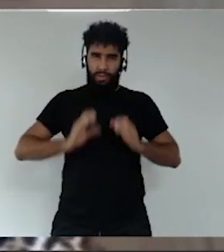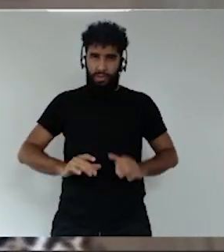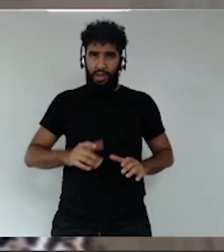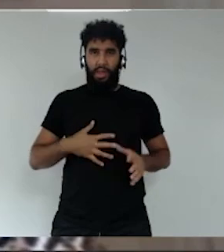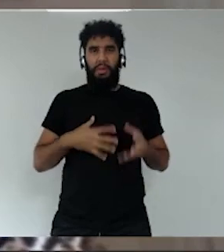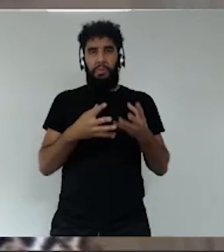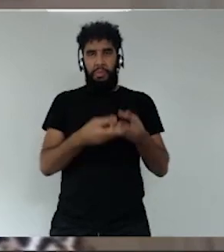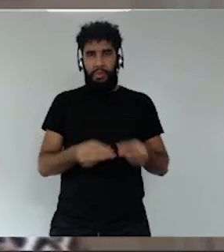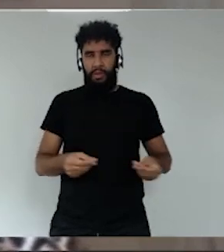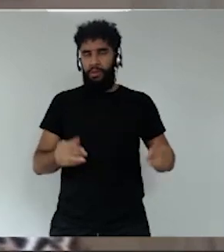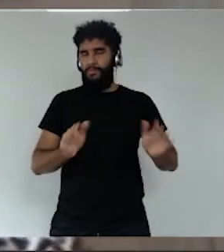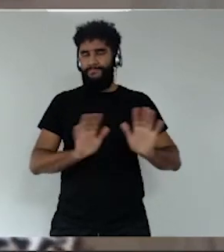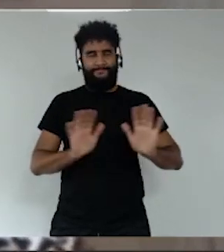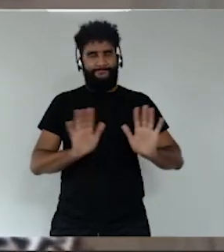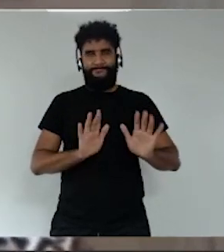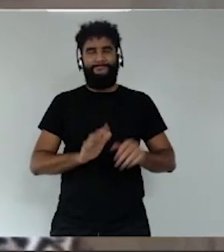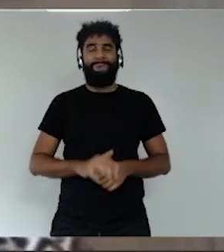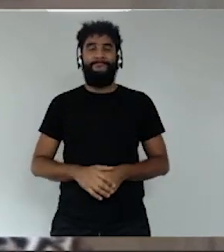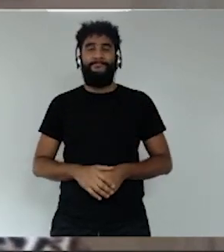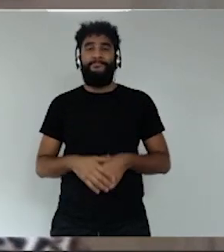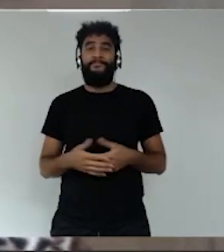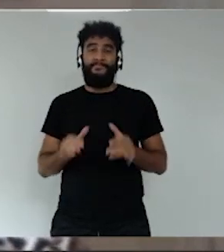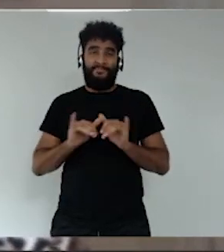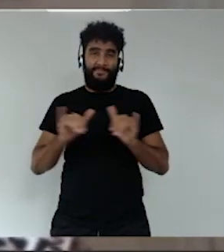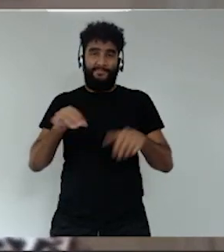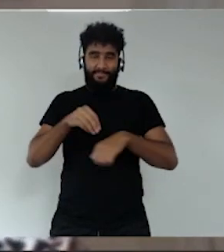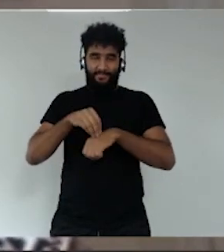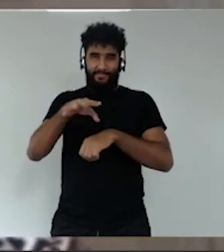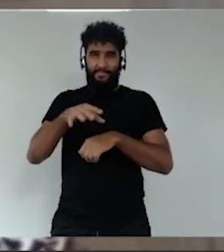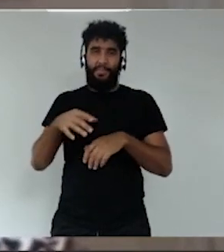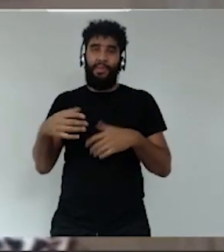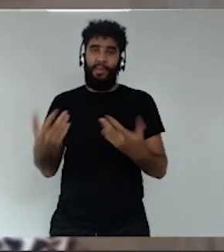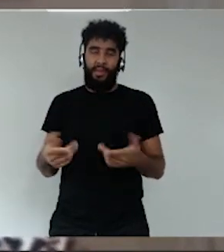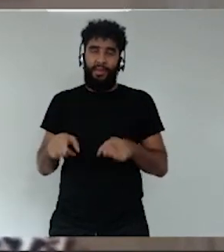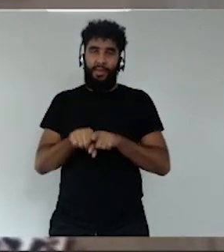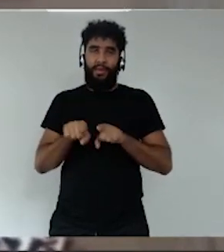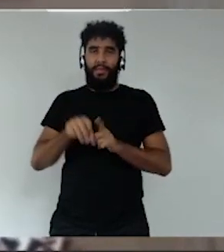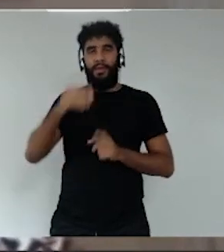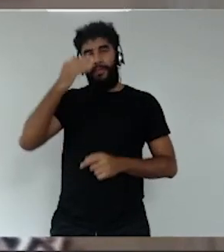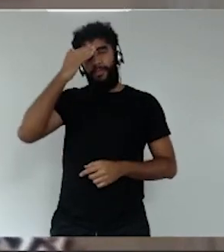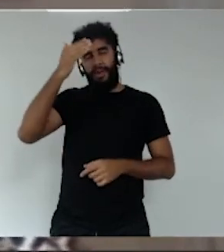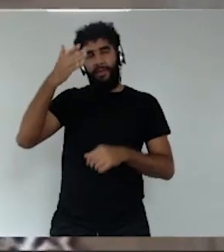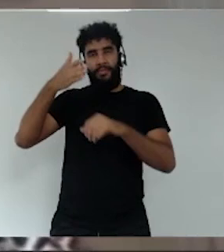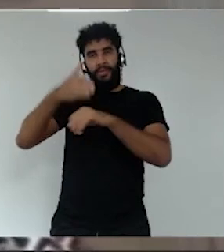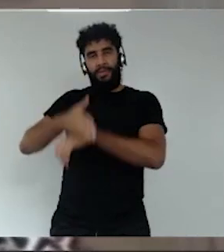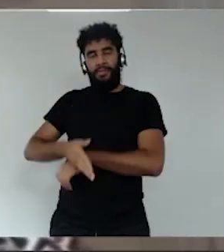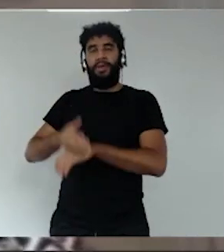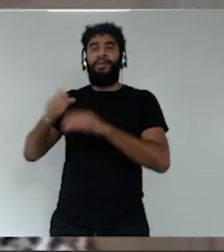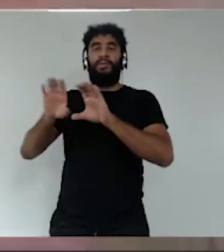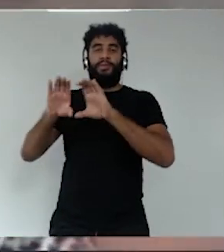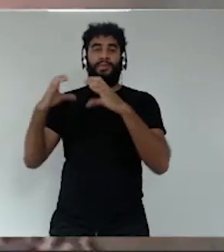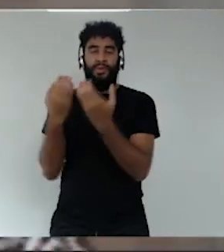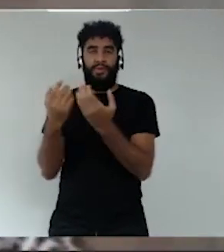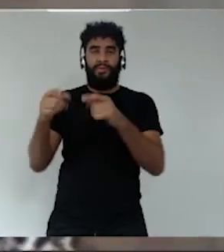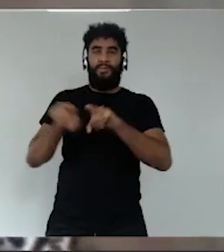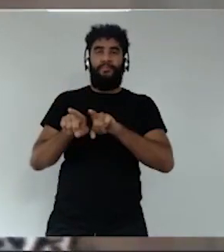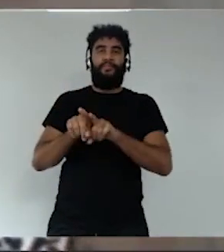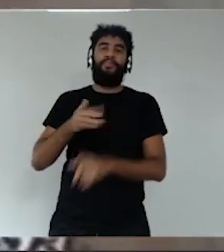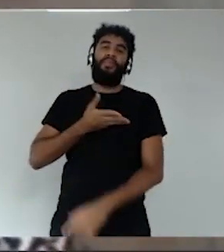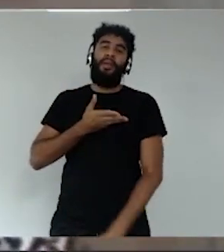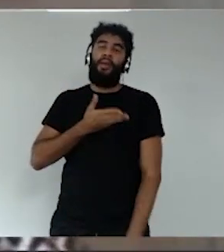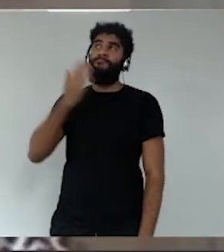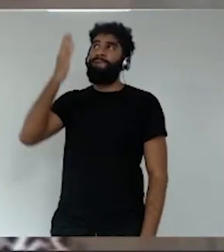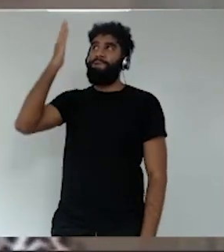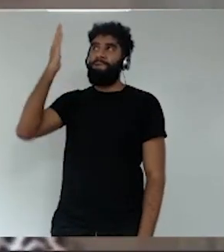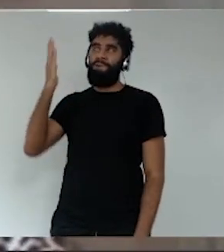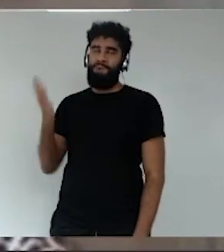essa a mensagem que eu queria deixar, queria agradecer muito aqui a participação nesse congresso e agradecer os meus colegas aqui